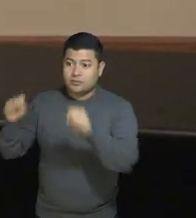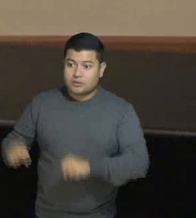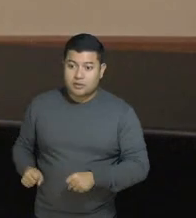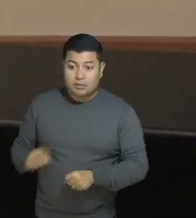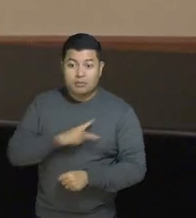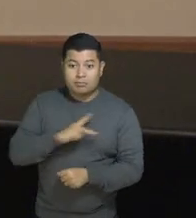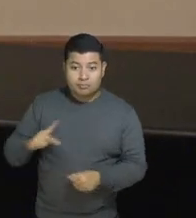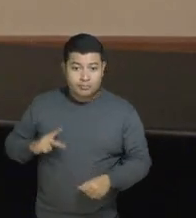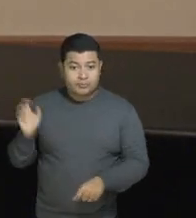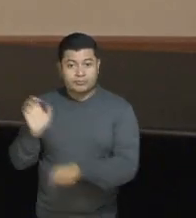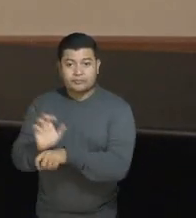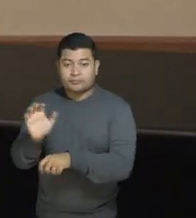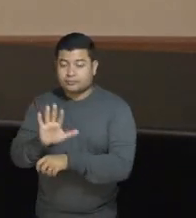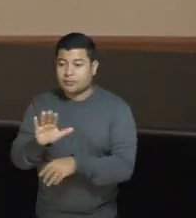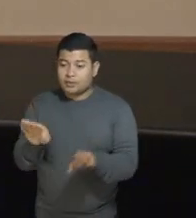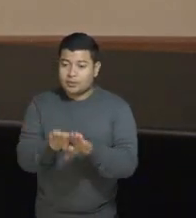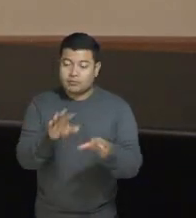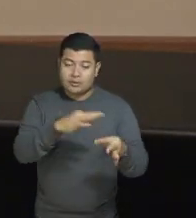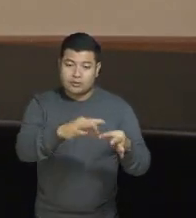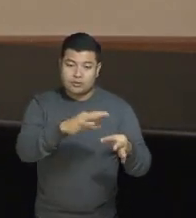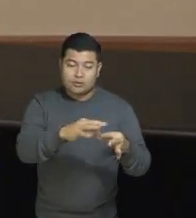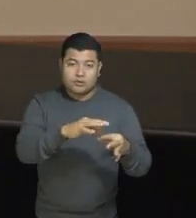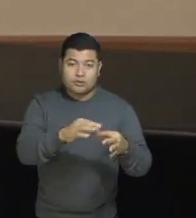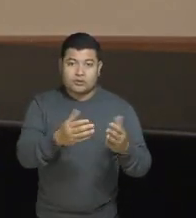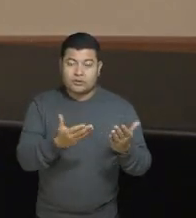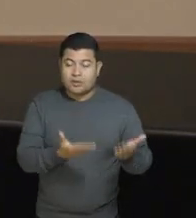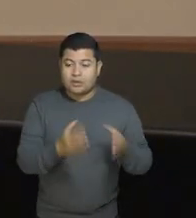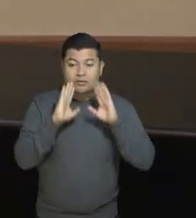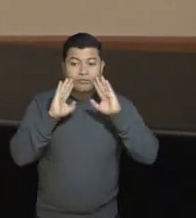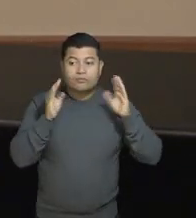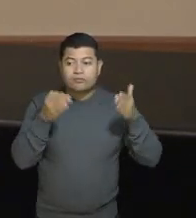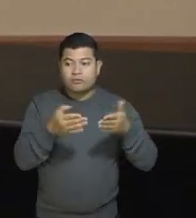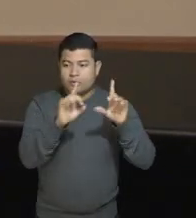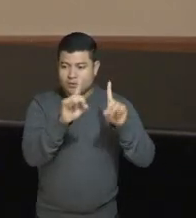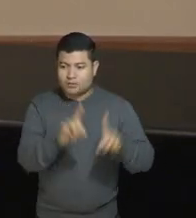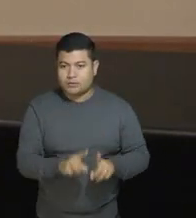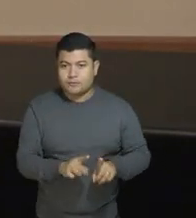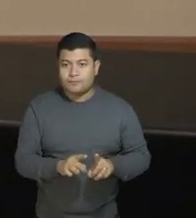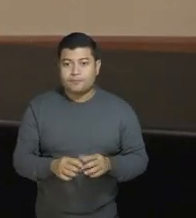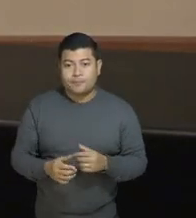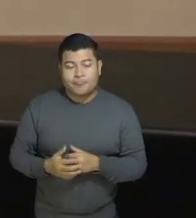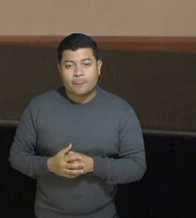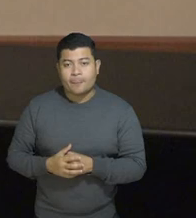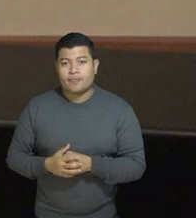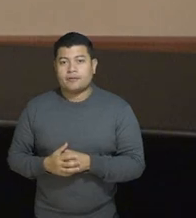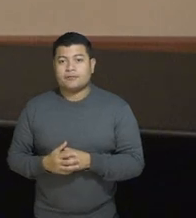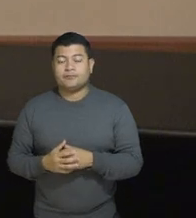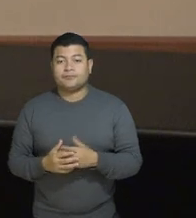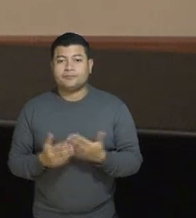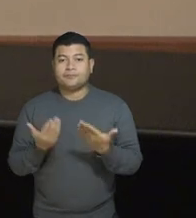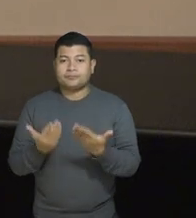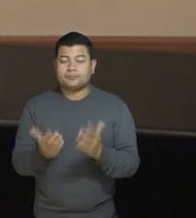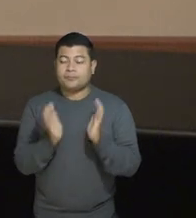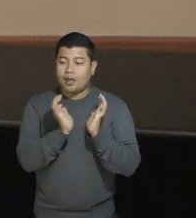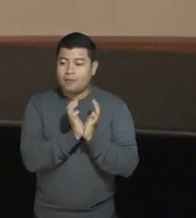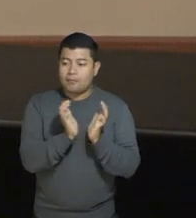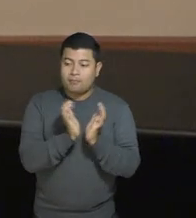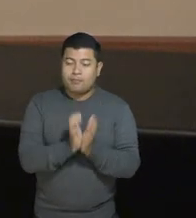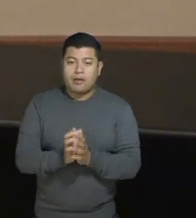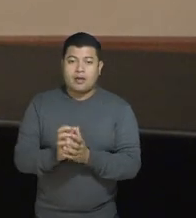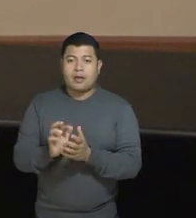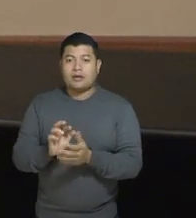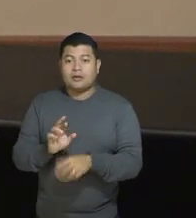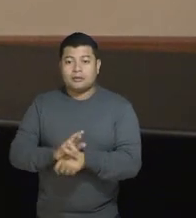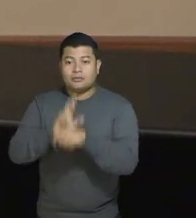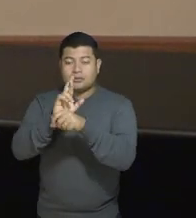especializadas. Então, a Federação das APAES, os representantes dessas instituições também fazem parte